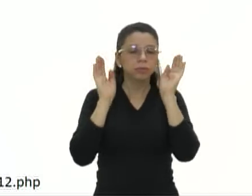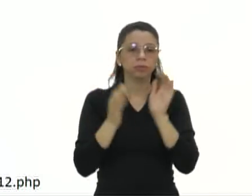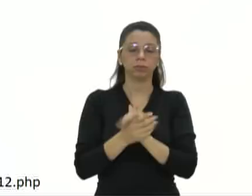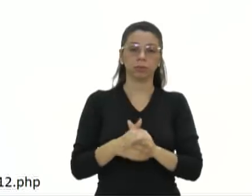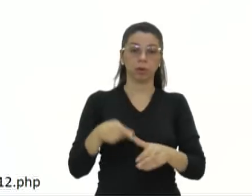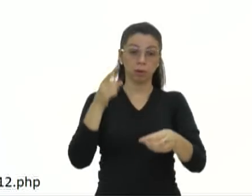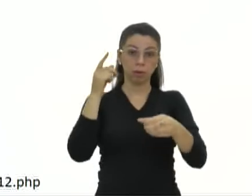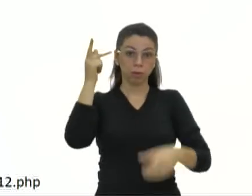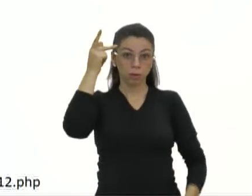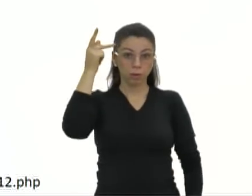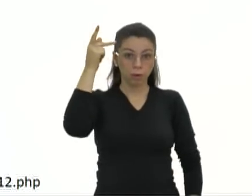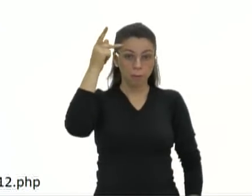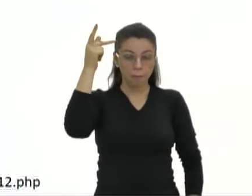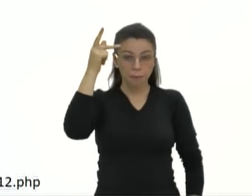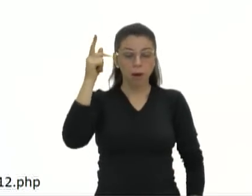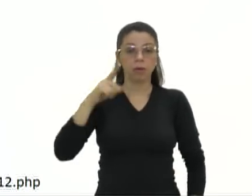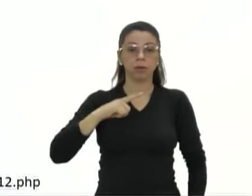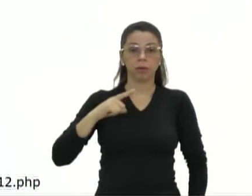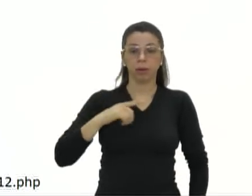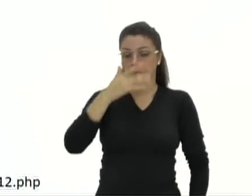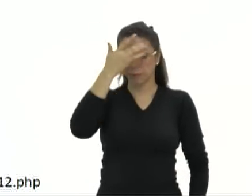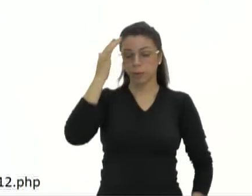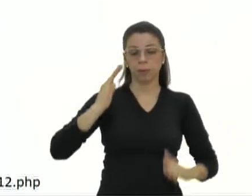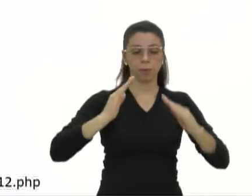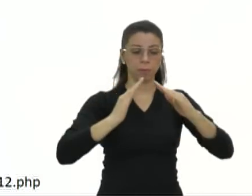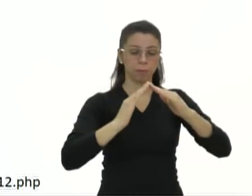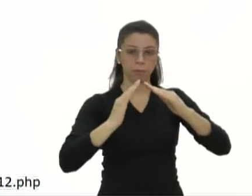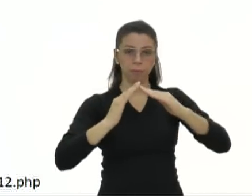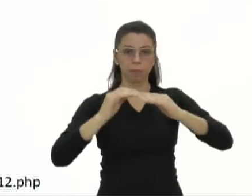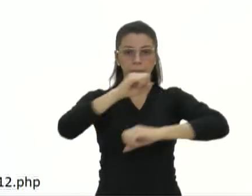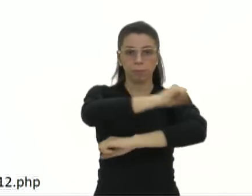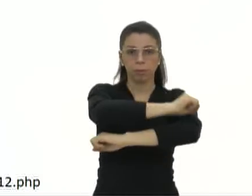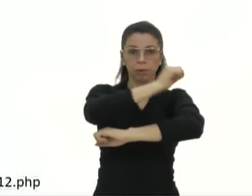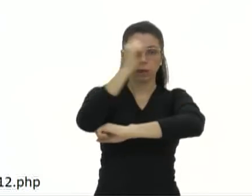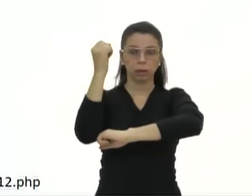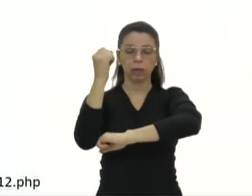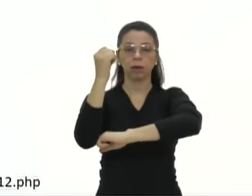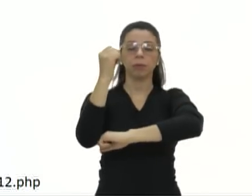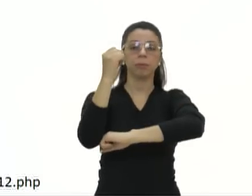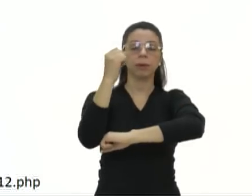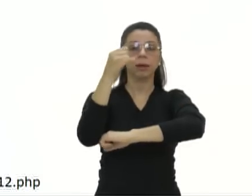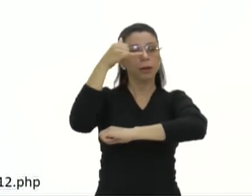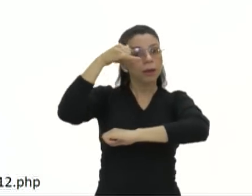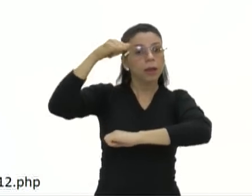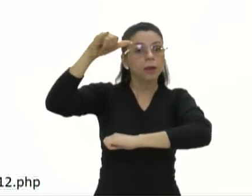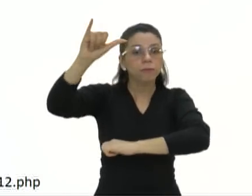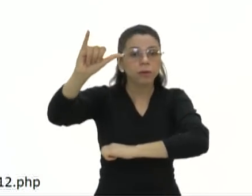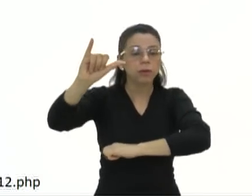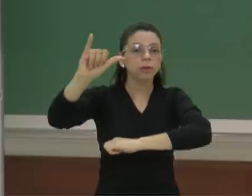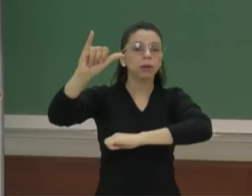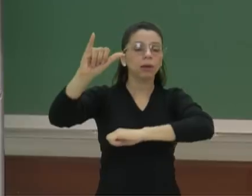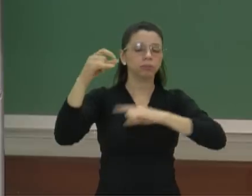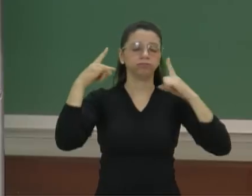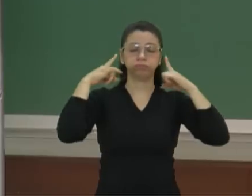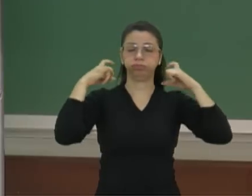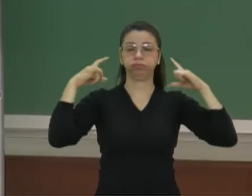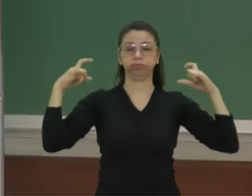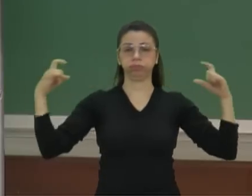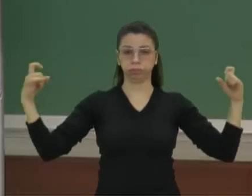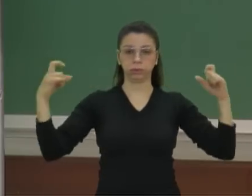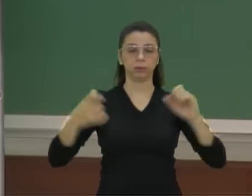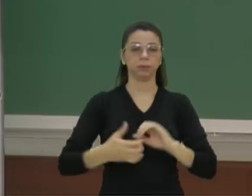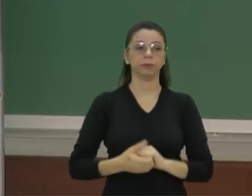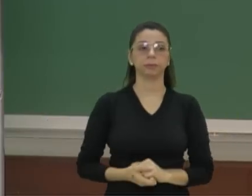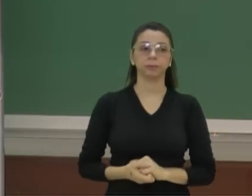instalando janelas acústicas para amenizar o barulho. Essa reportagem, então, foi feita pela equipe desse Jornal Notícias